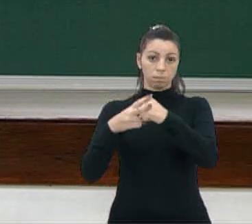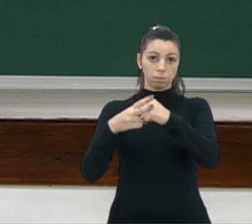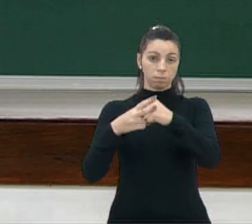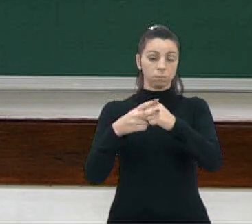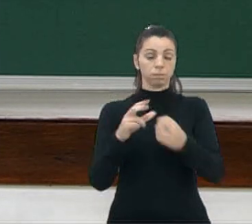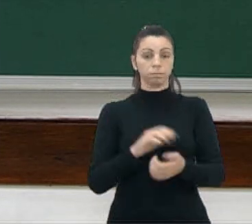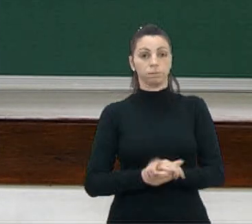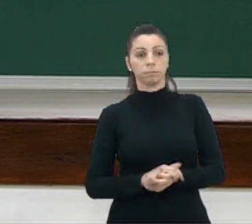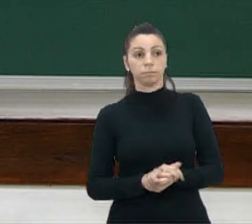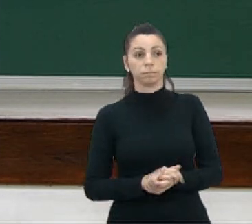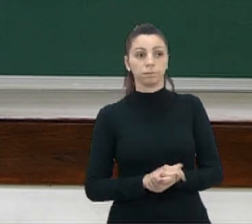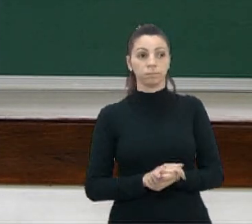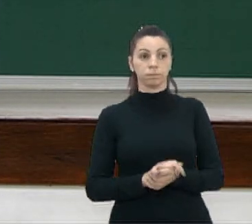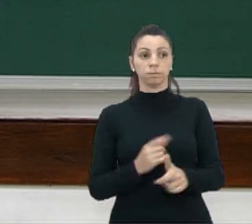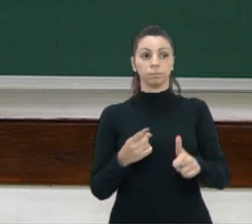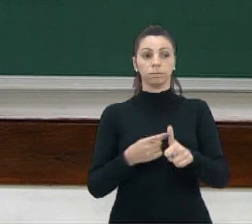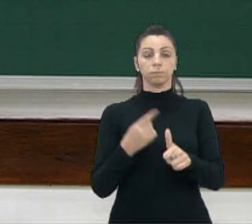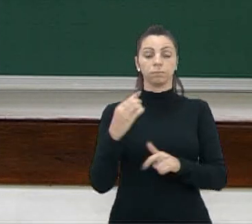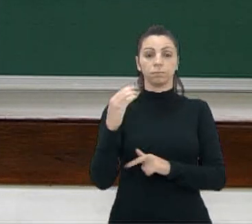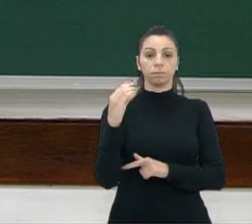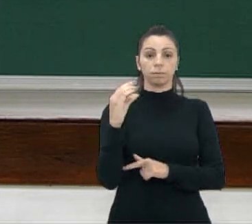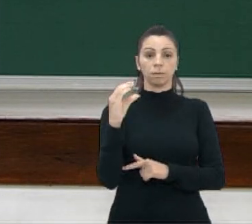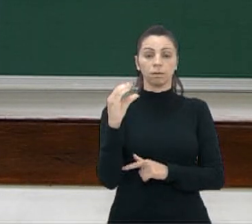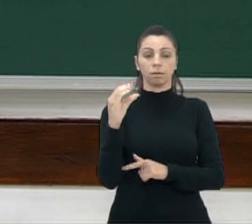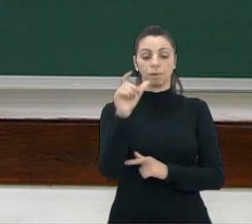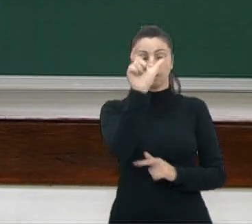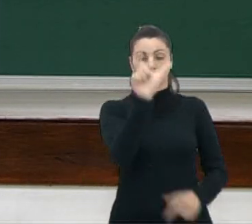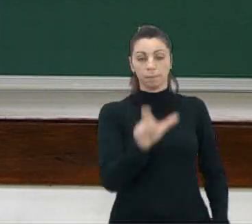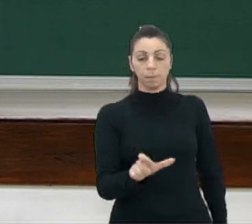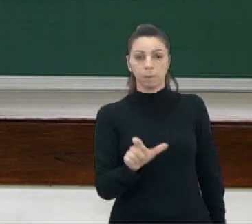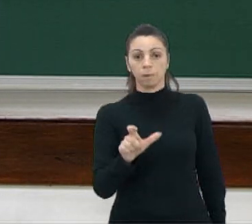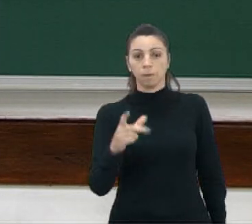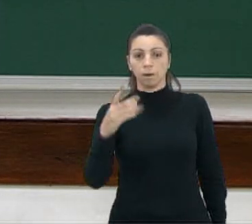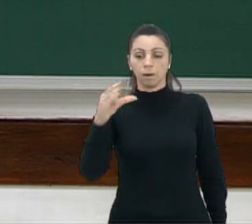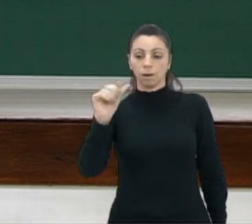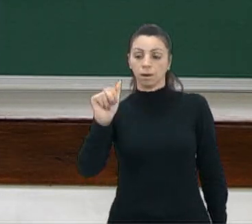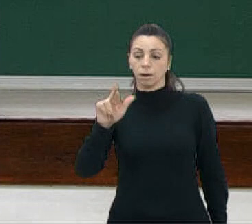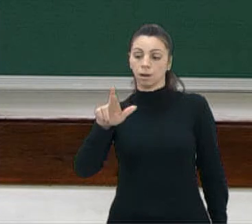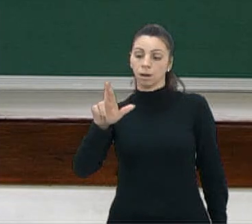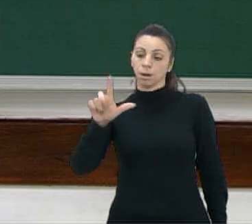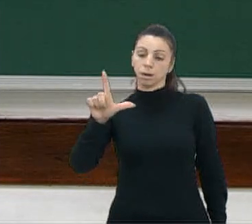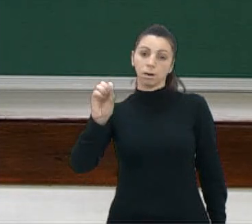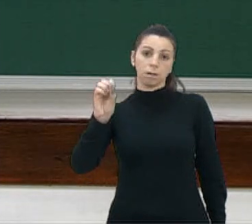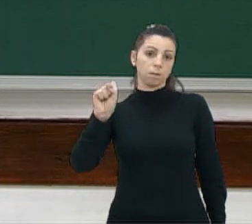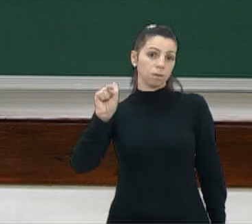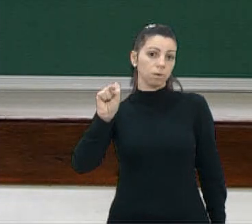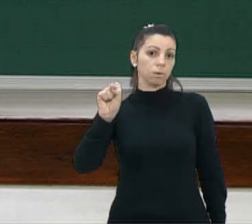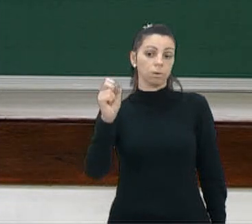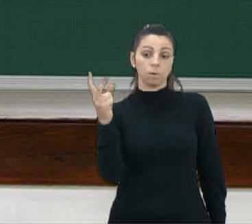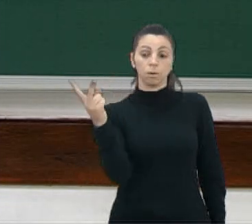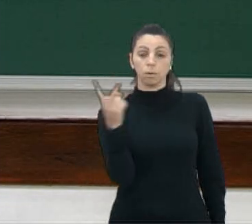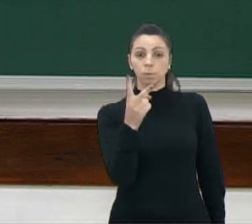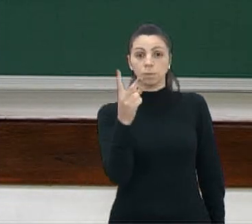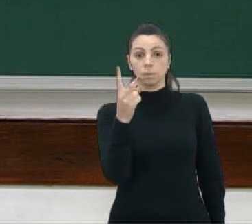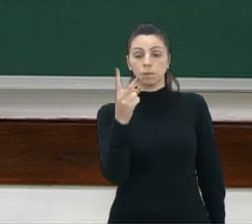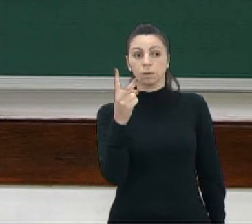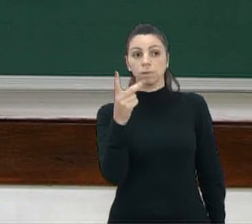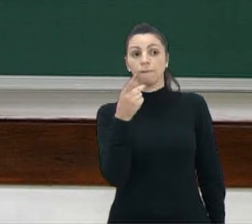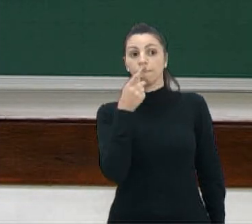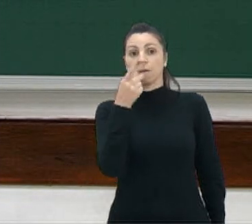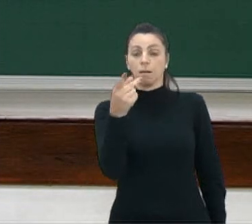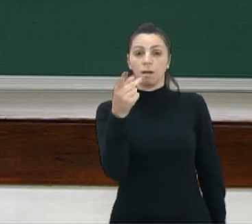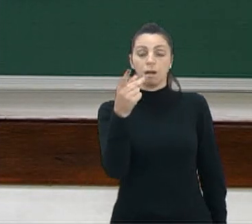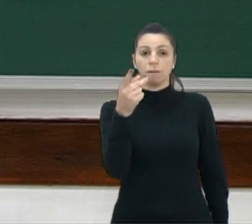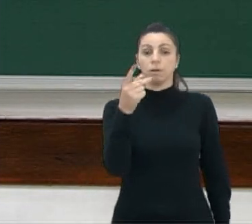um Carlos, mas seu interlocutor não entendeu. Você tem falava e entendeu. De novo, duas ocorrências verbais,